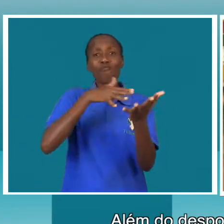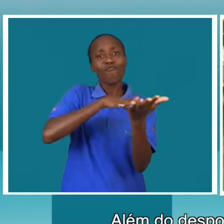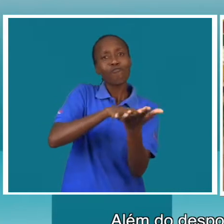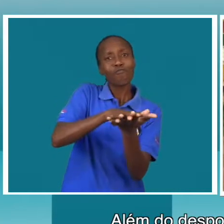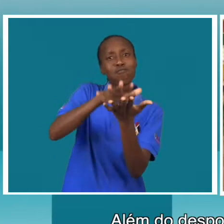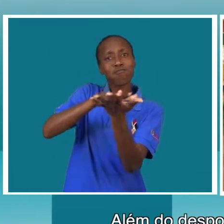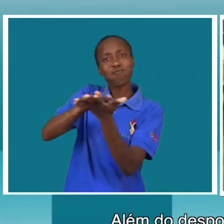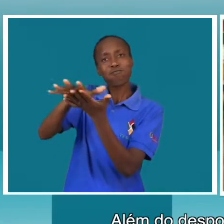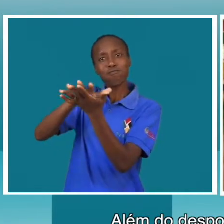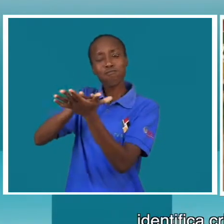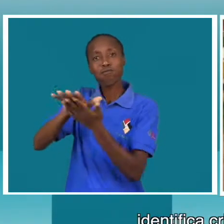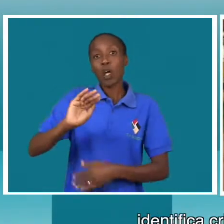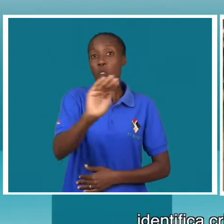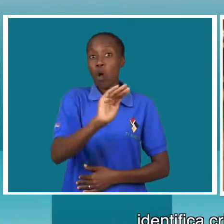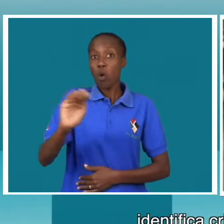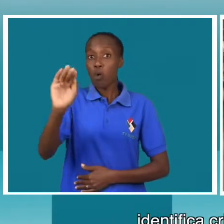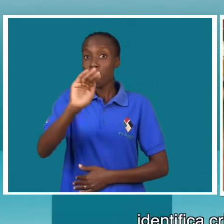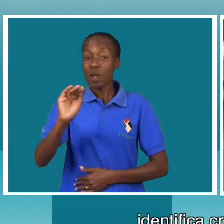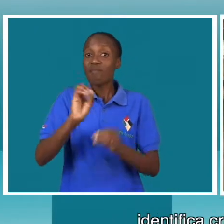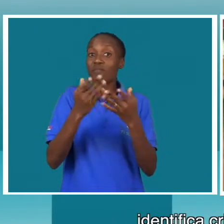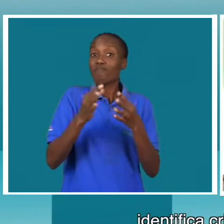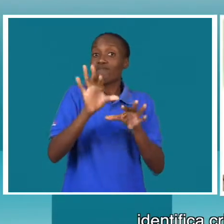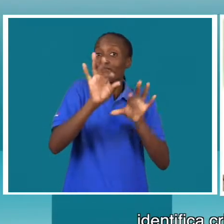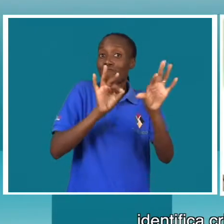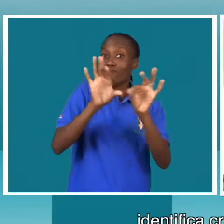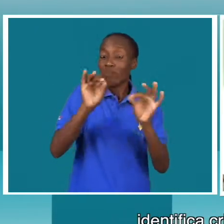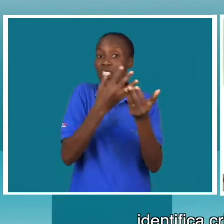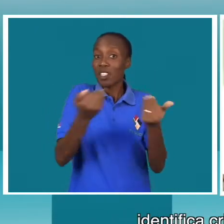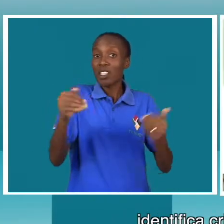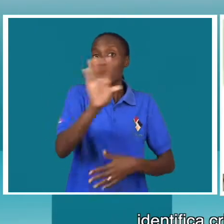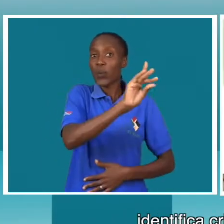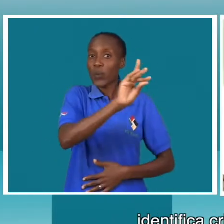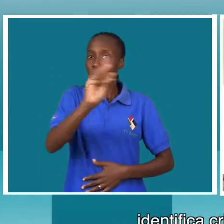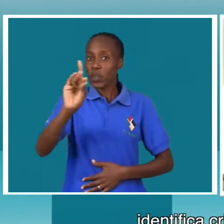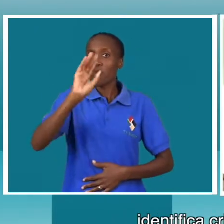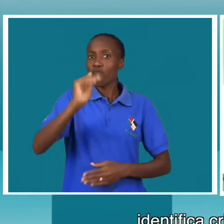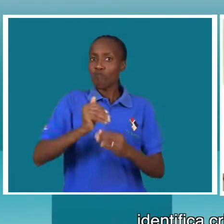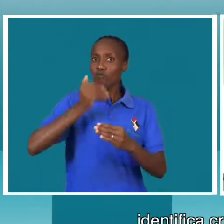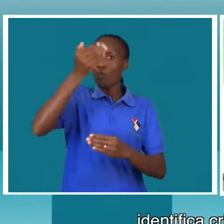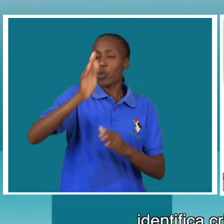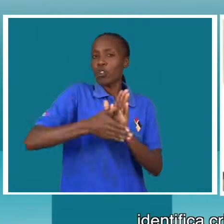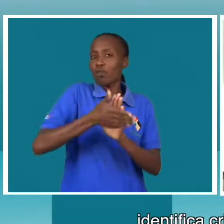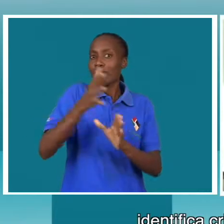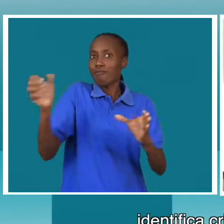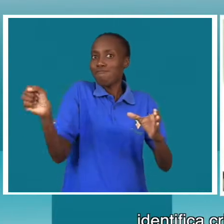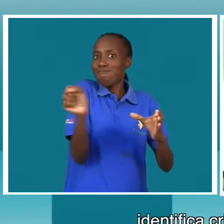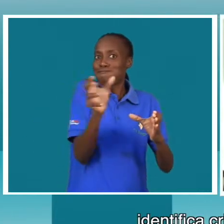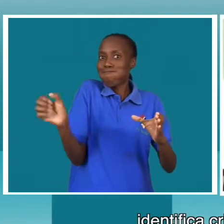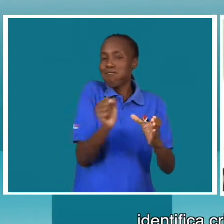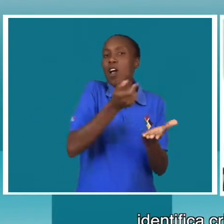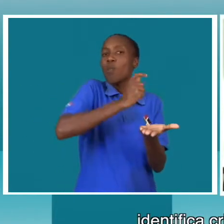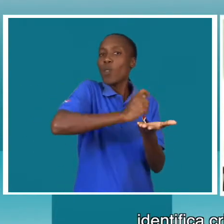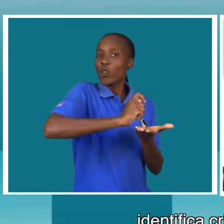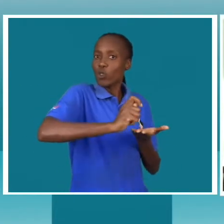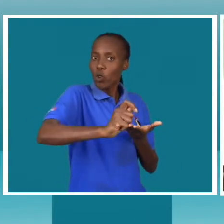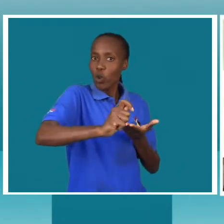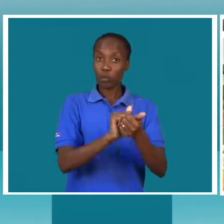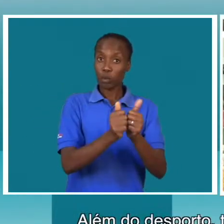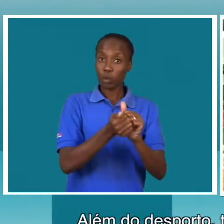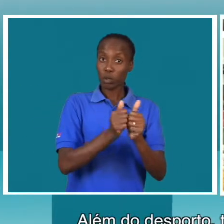baseada na comunidade. Identifica crianças com deficiência que depois são incluídas nas escolas.